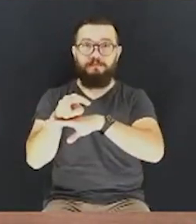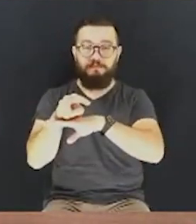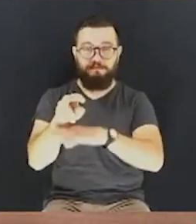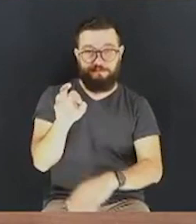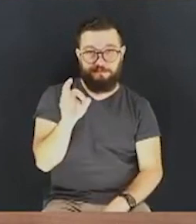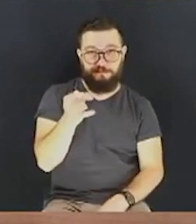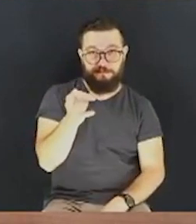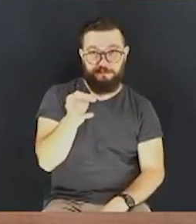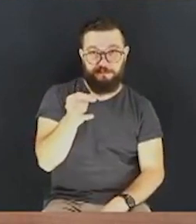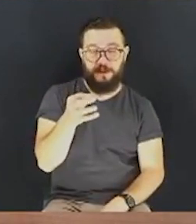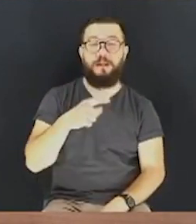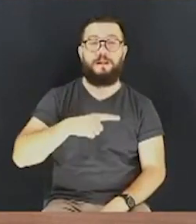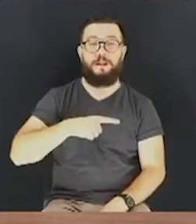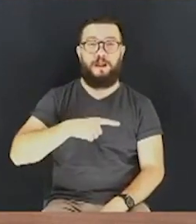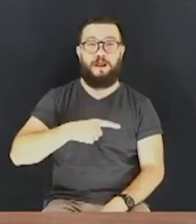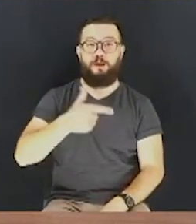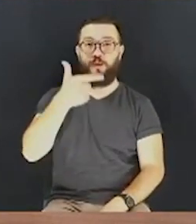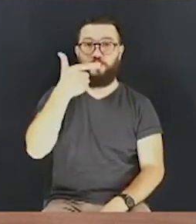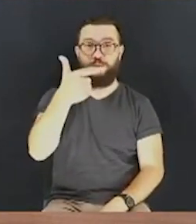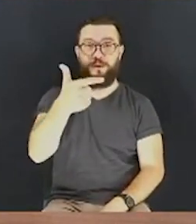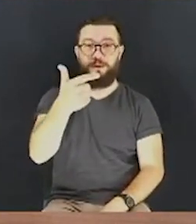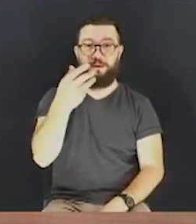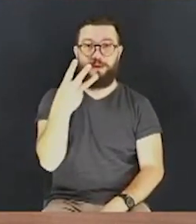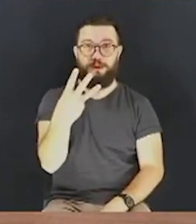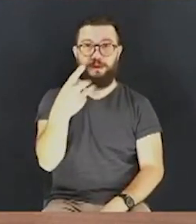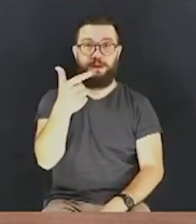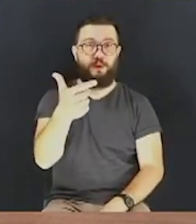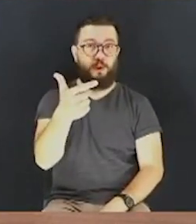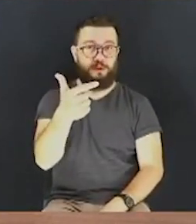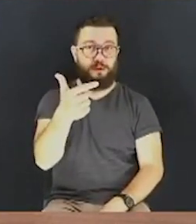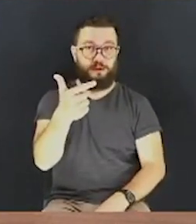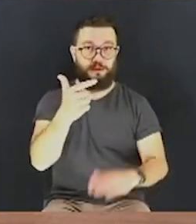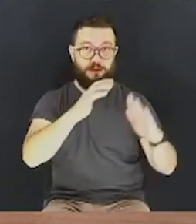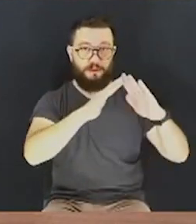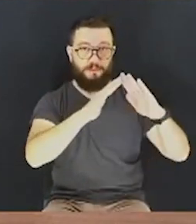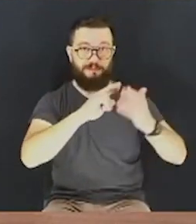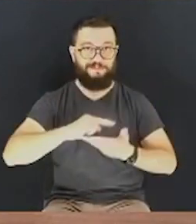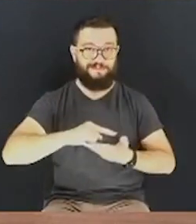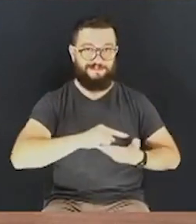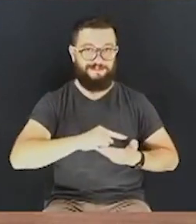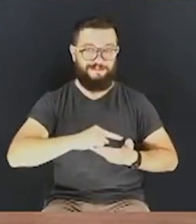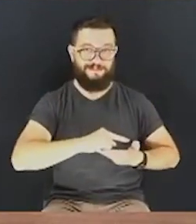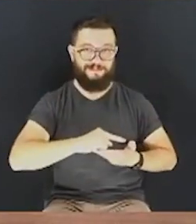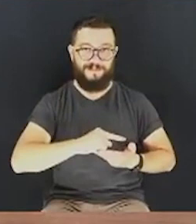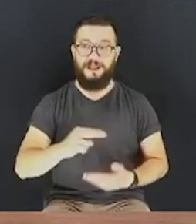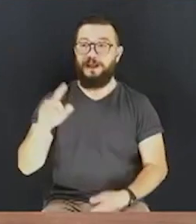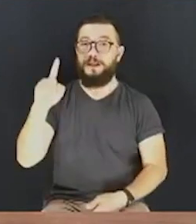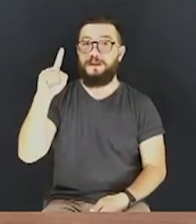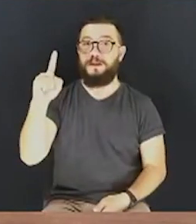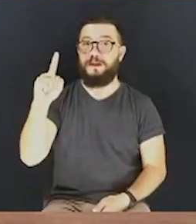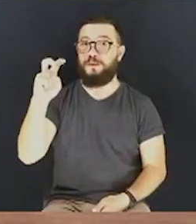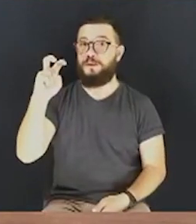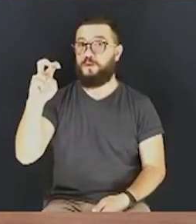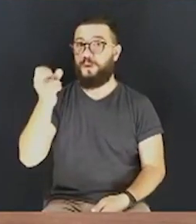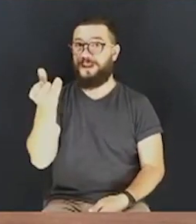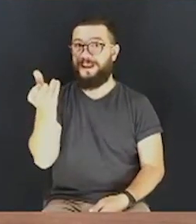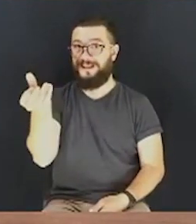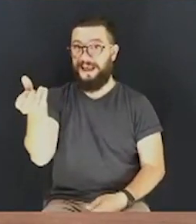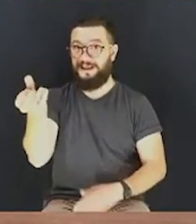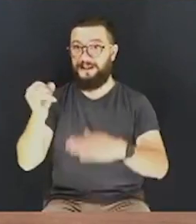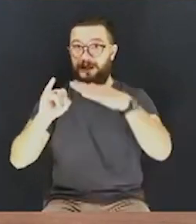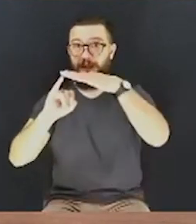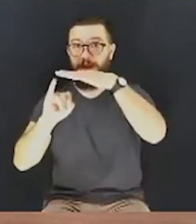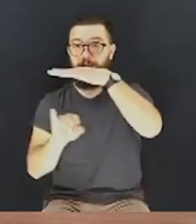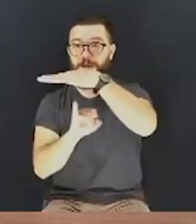232 centros de educação infantil e 156 instituições afiliadas ao município,